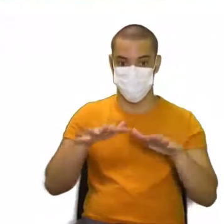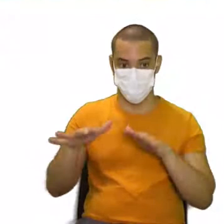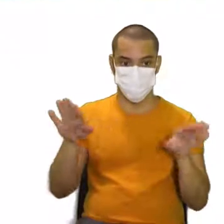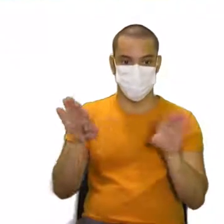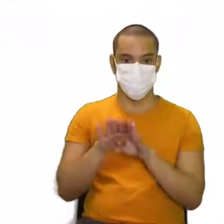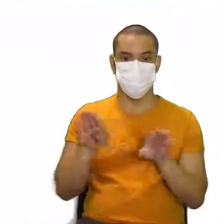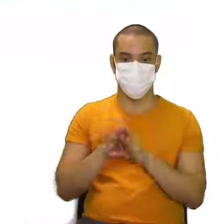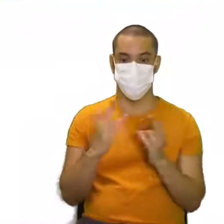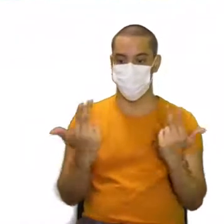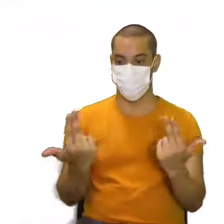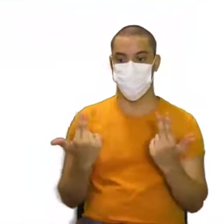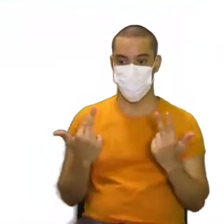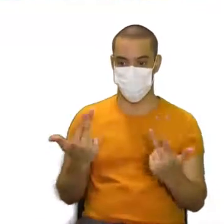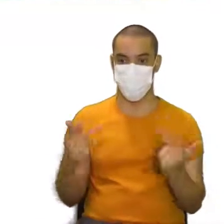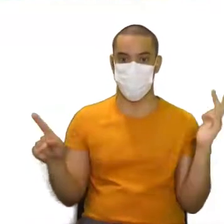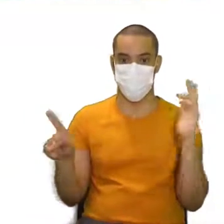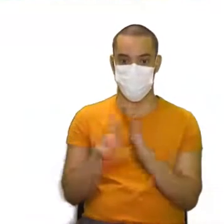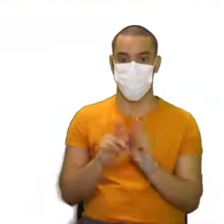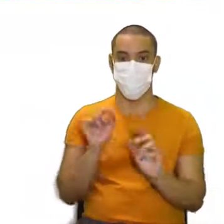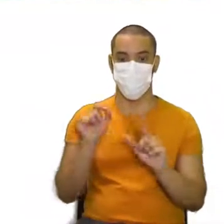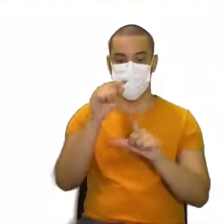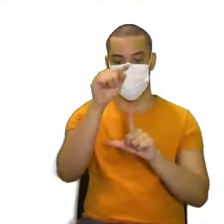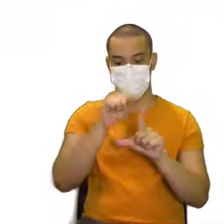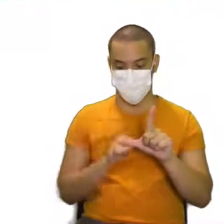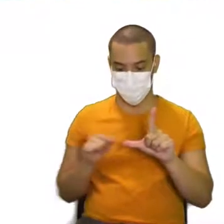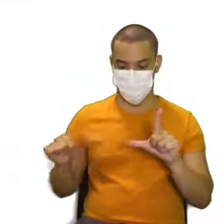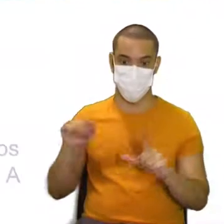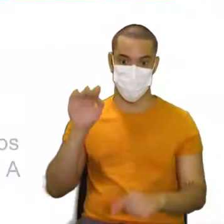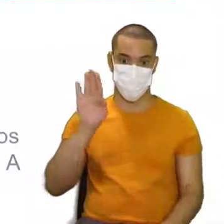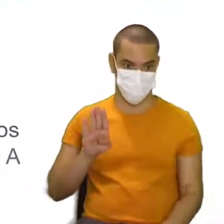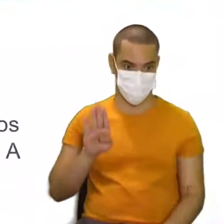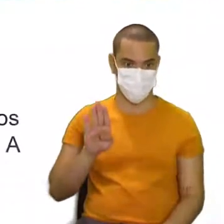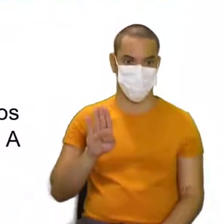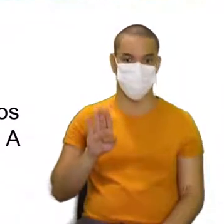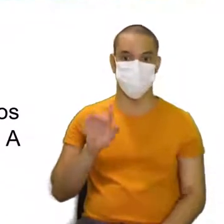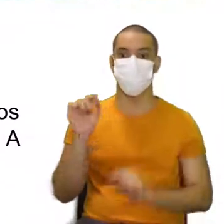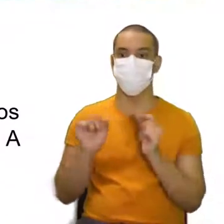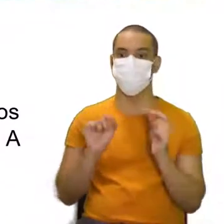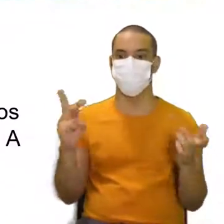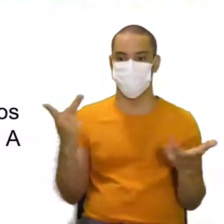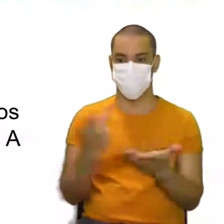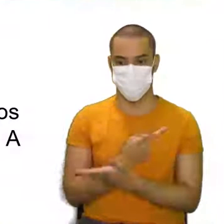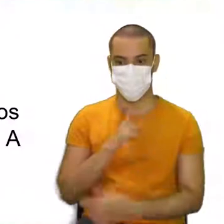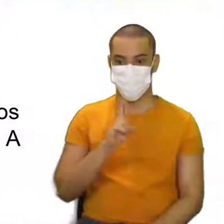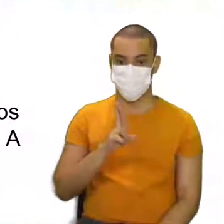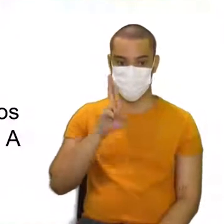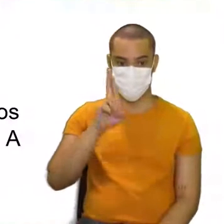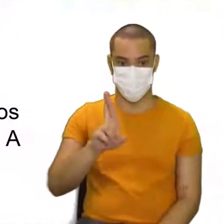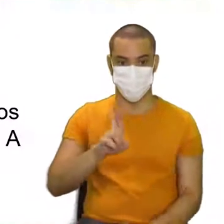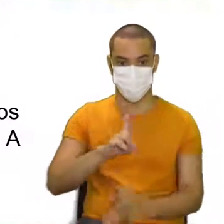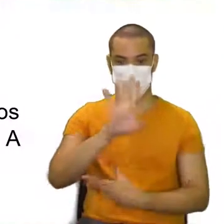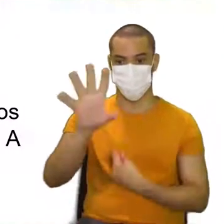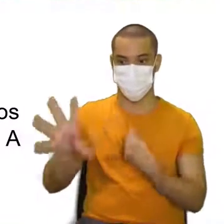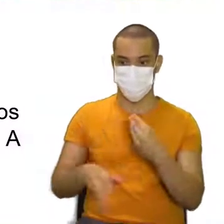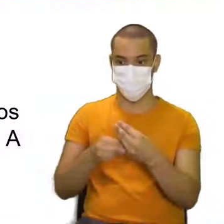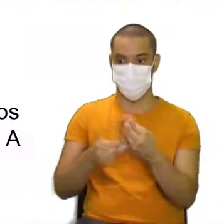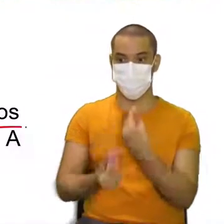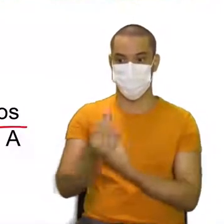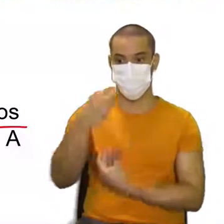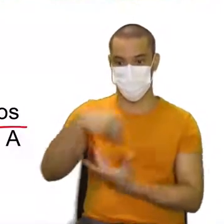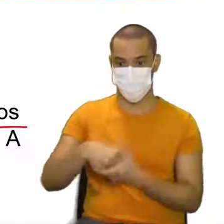uniforme em um plano perpendicular B Olha o que que vai acontecer o resultado da composição